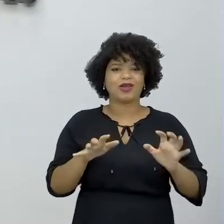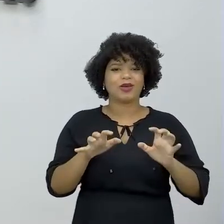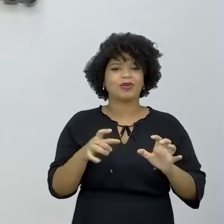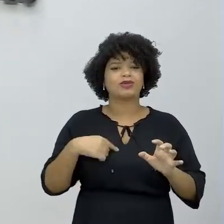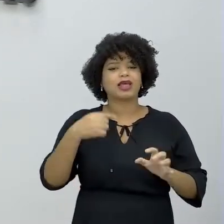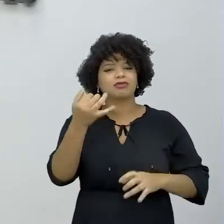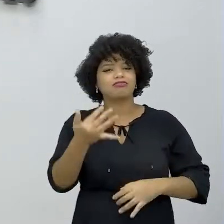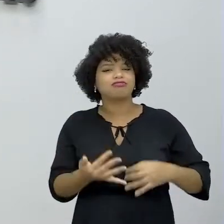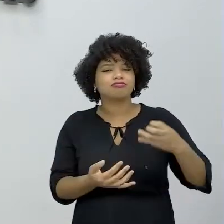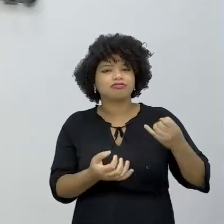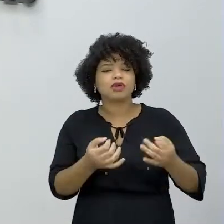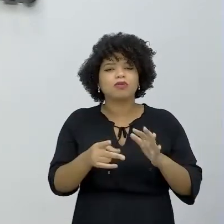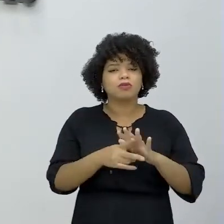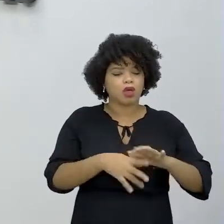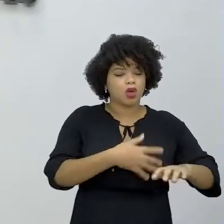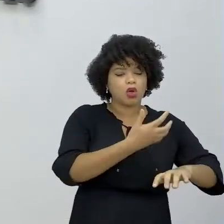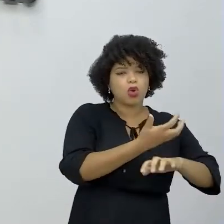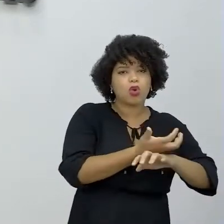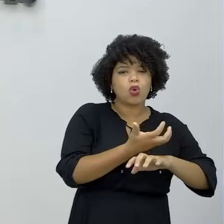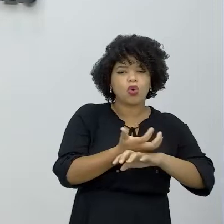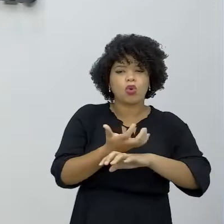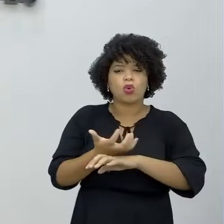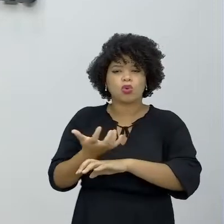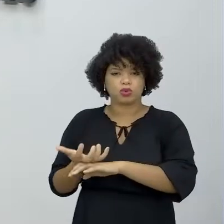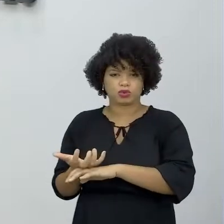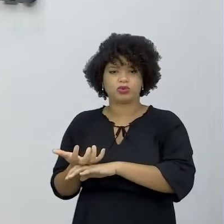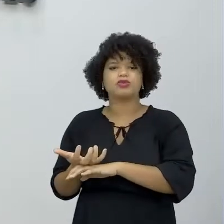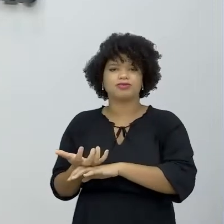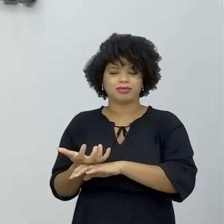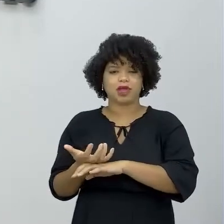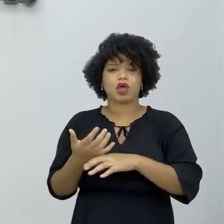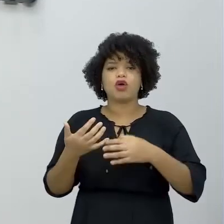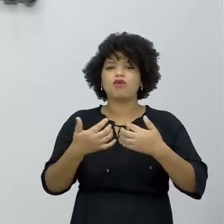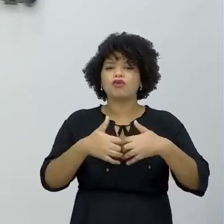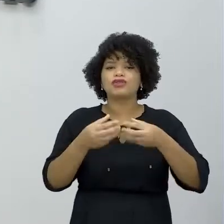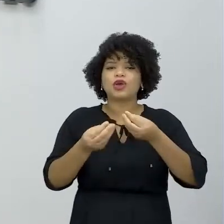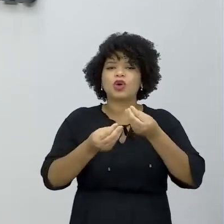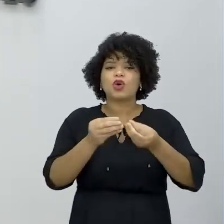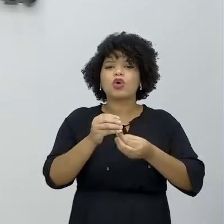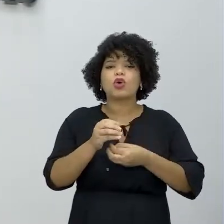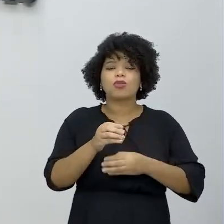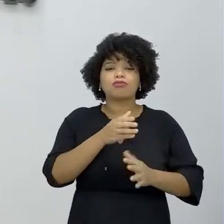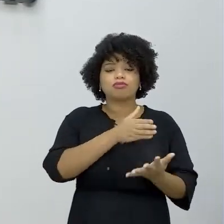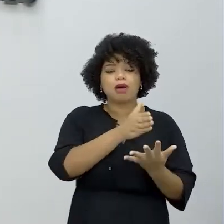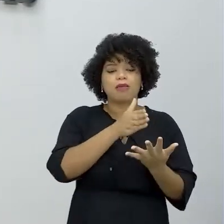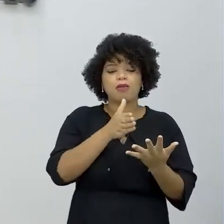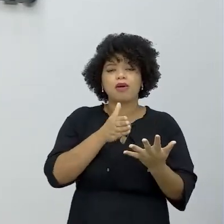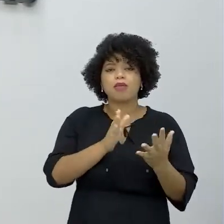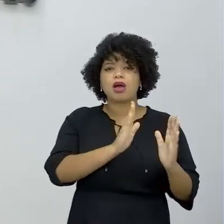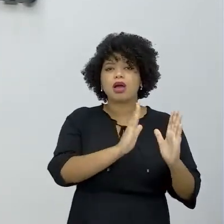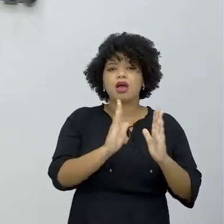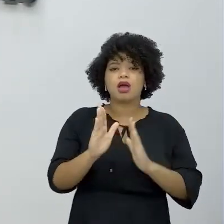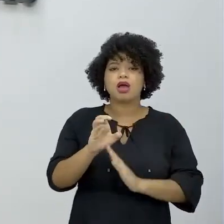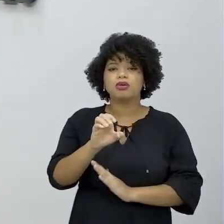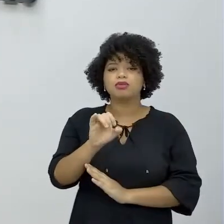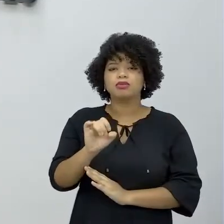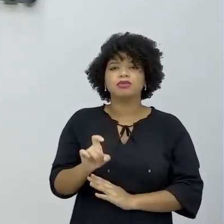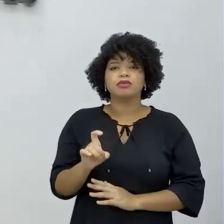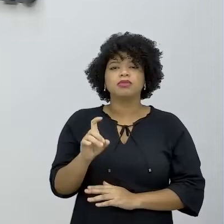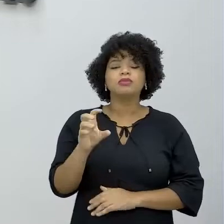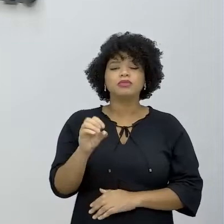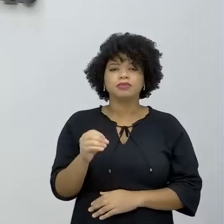pouco mais sobre o eixo estruturante, certo? Como funciona o eixo estruturante e passar rapidamente